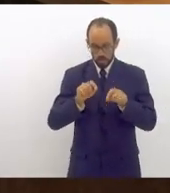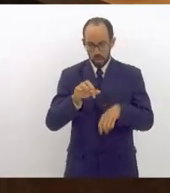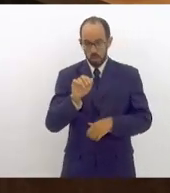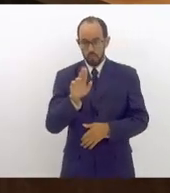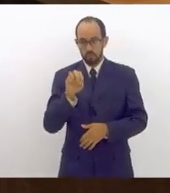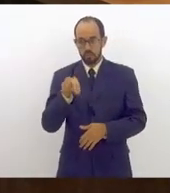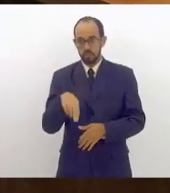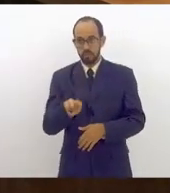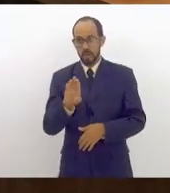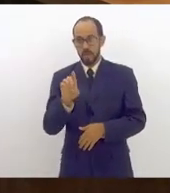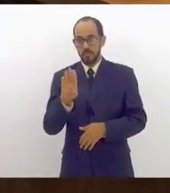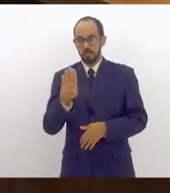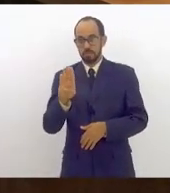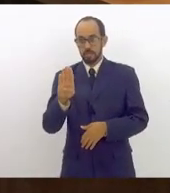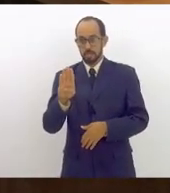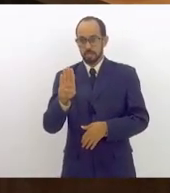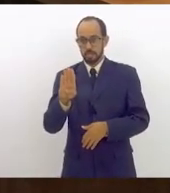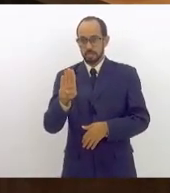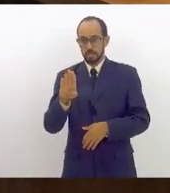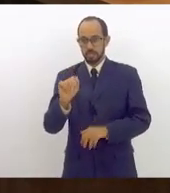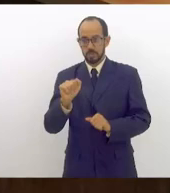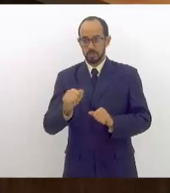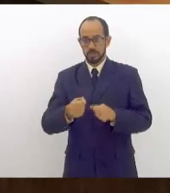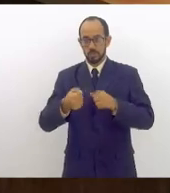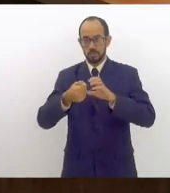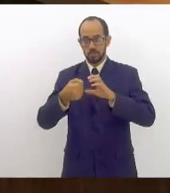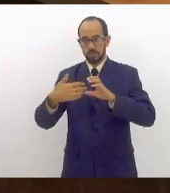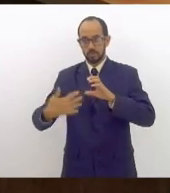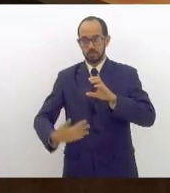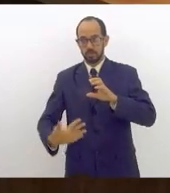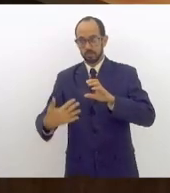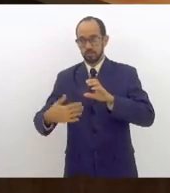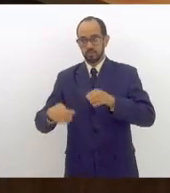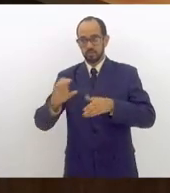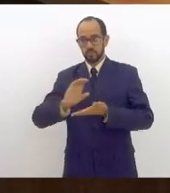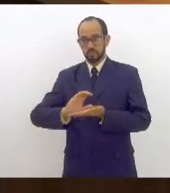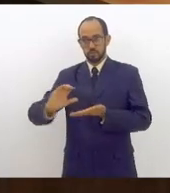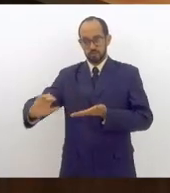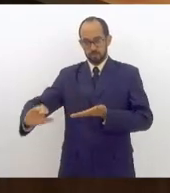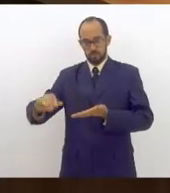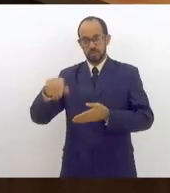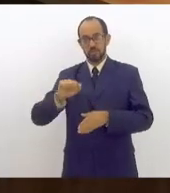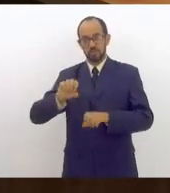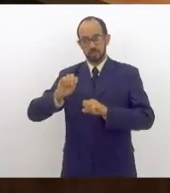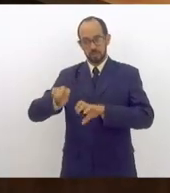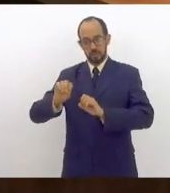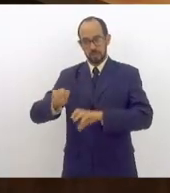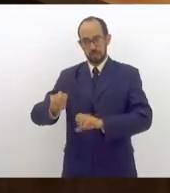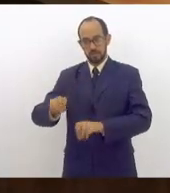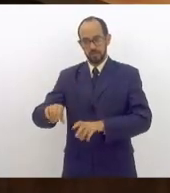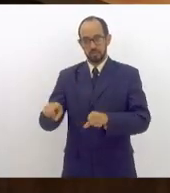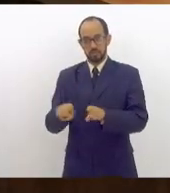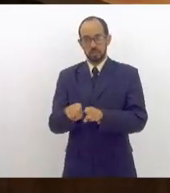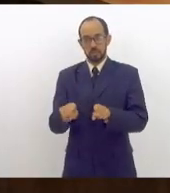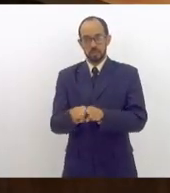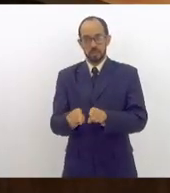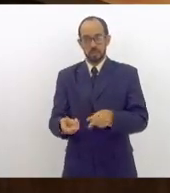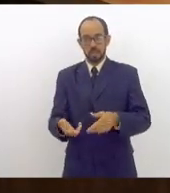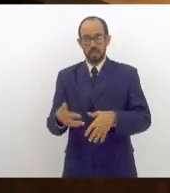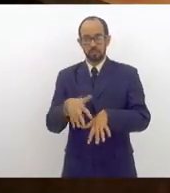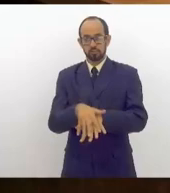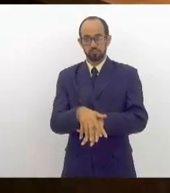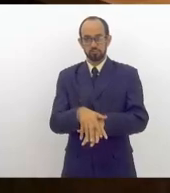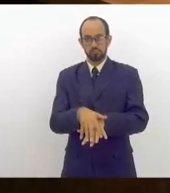Fundeb, dos critérios de investimento com educação e da inclusão do município